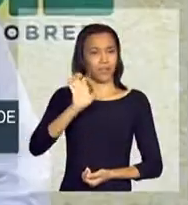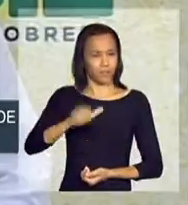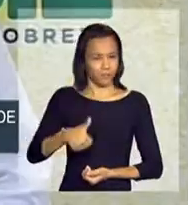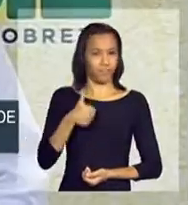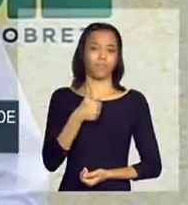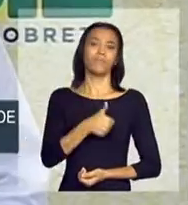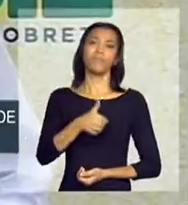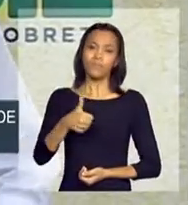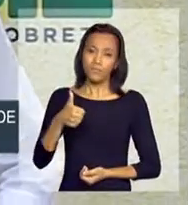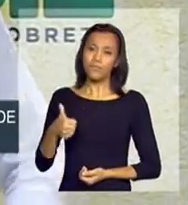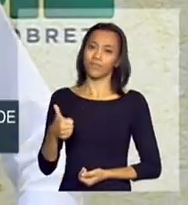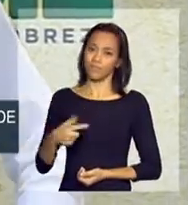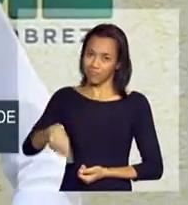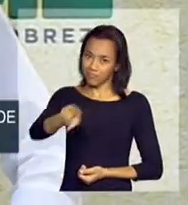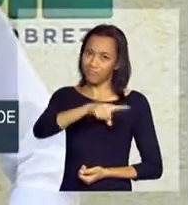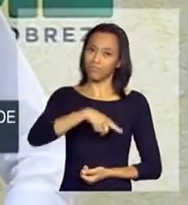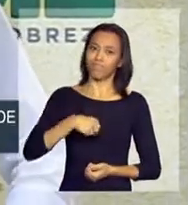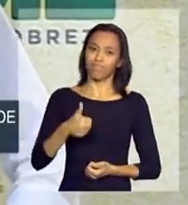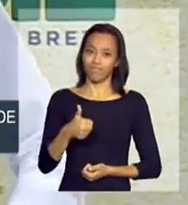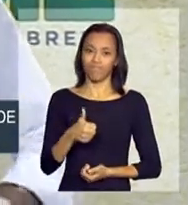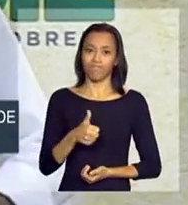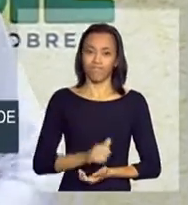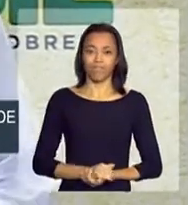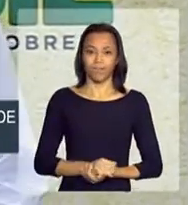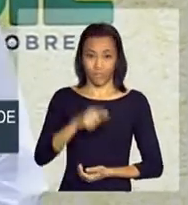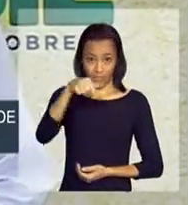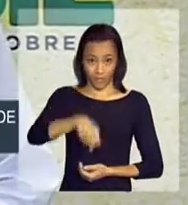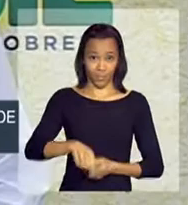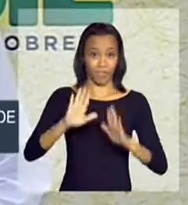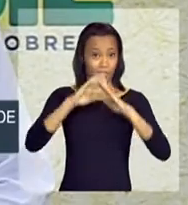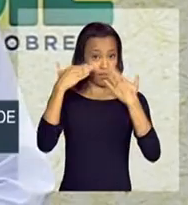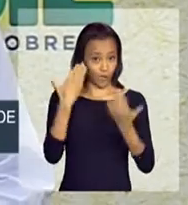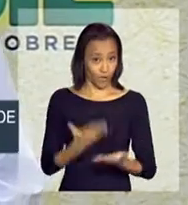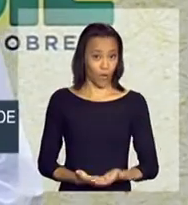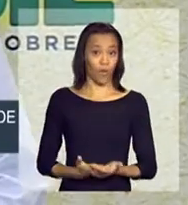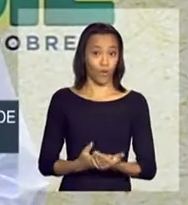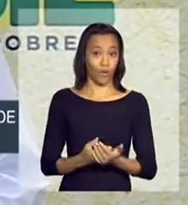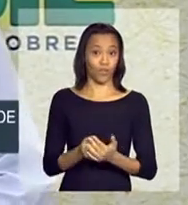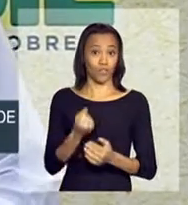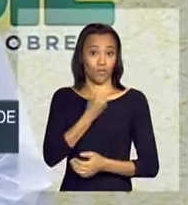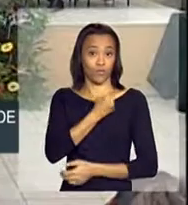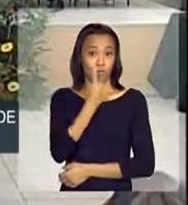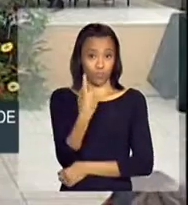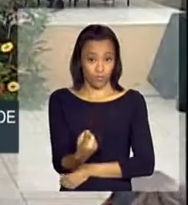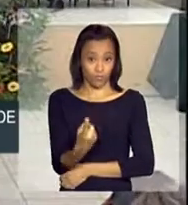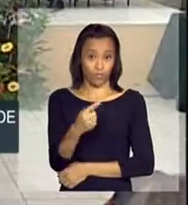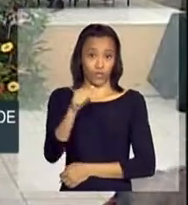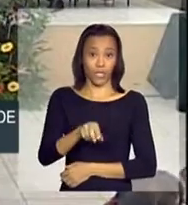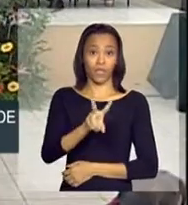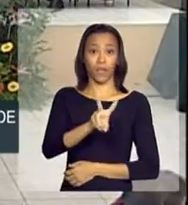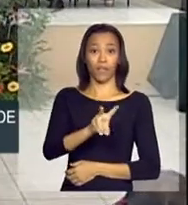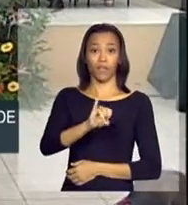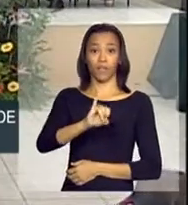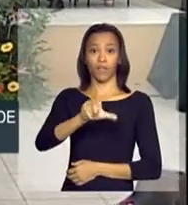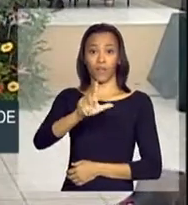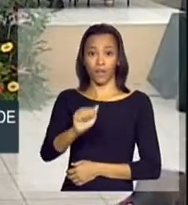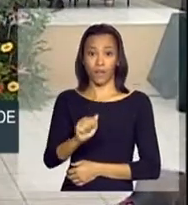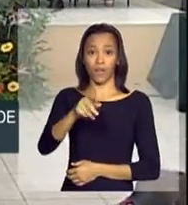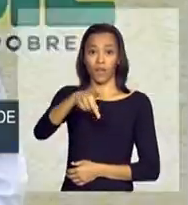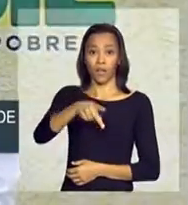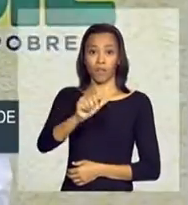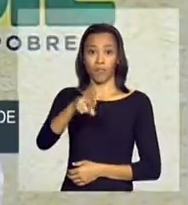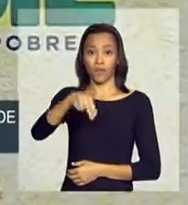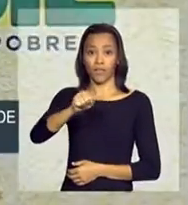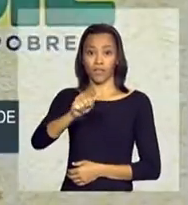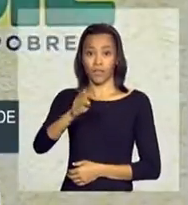agora sim a turma do Centro Educacional fundamental aqui número um na Vila Planalto II me